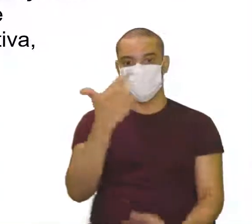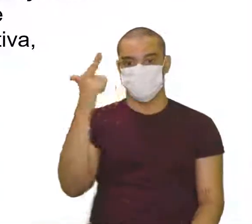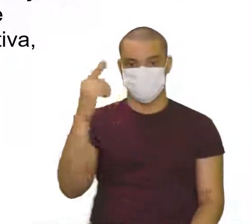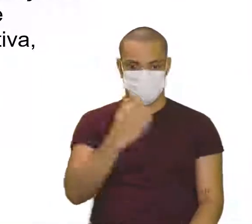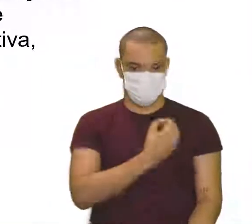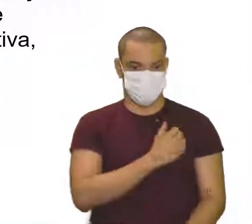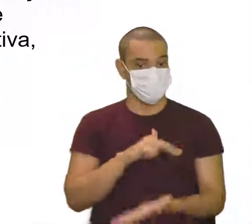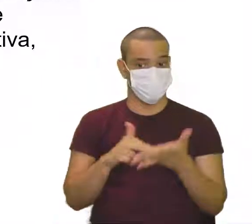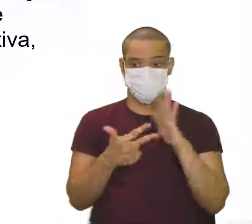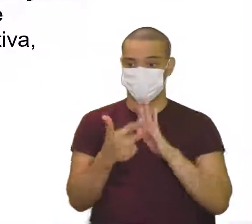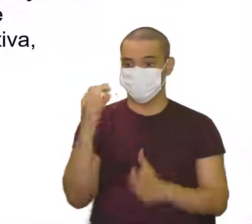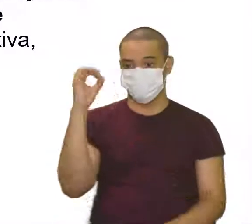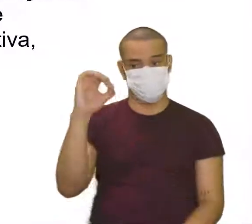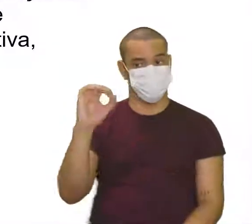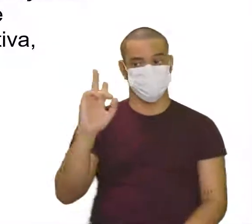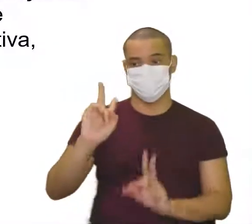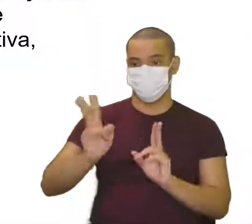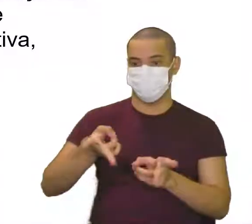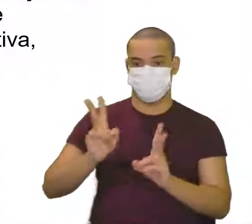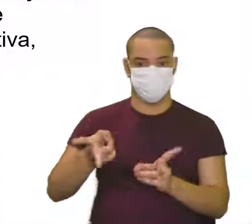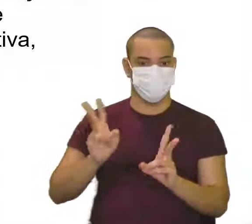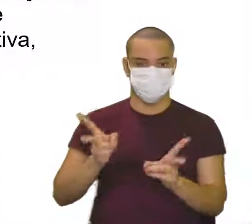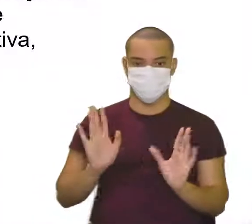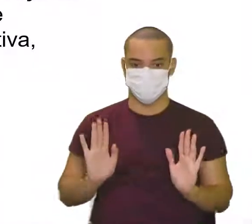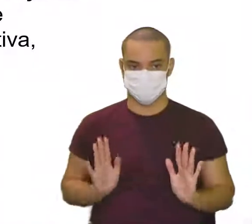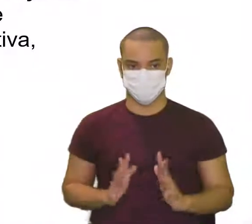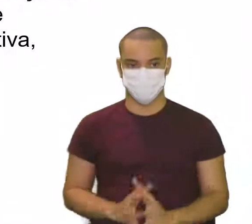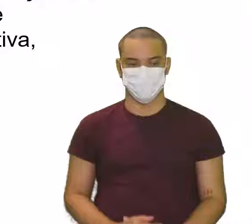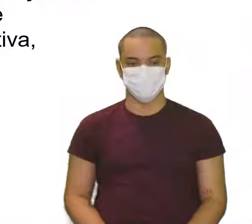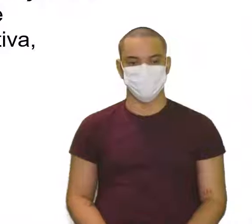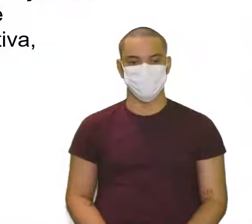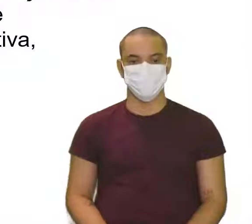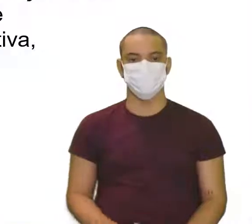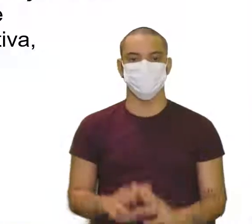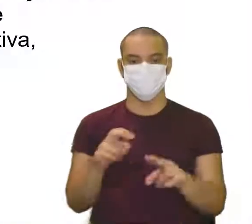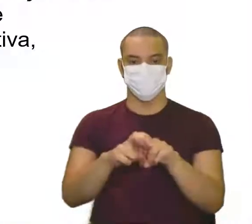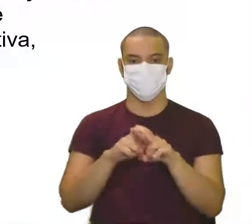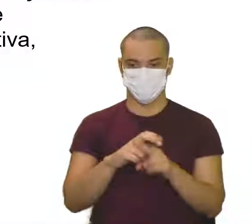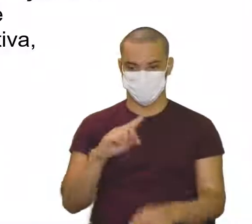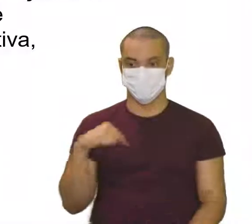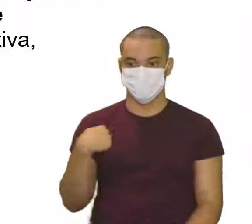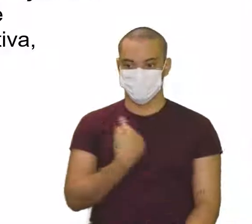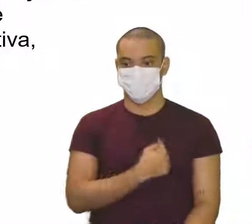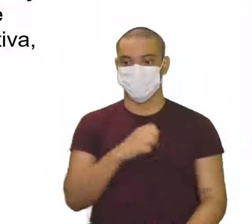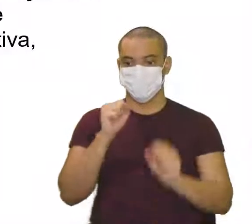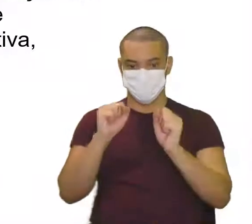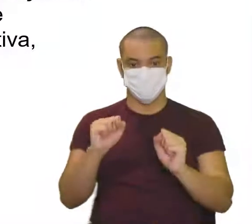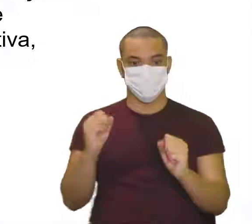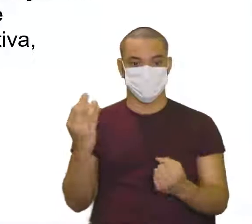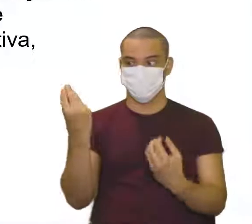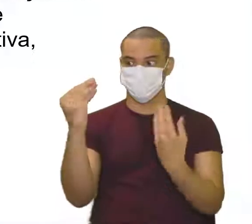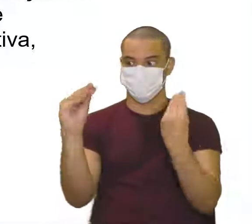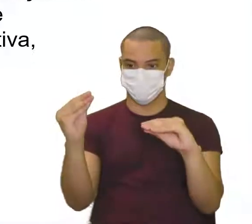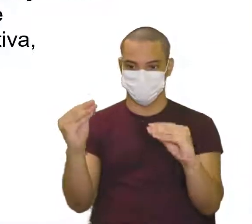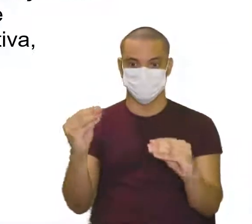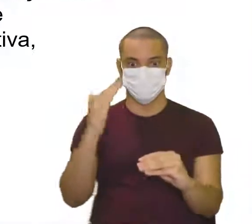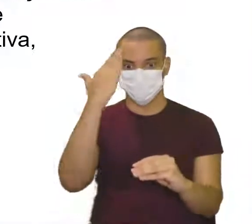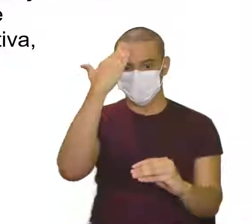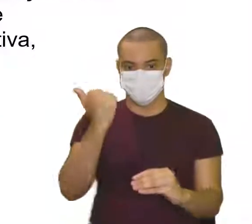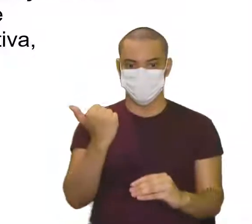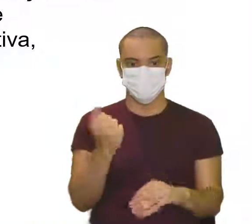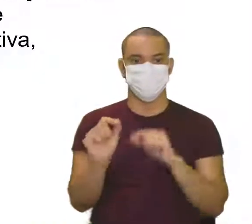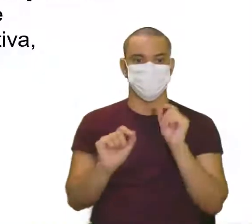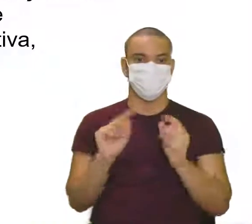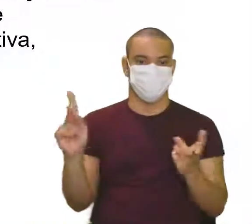vai ser zero, ok? Então, aqui nós podemos constatar o que acontece aqui com a nossa carga